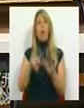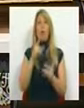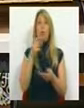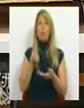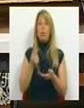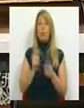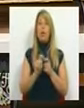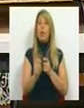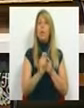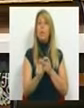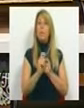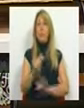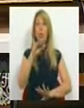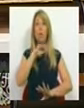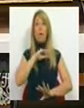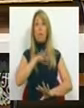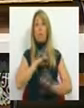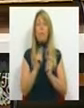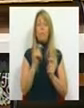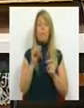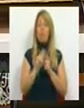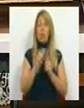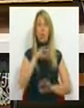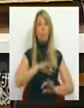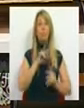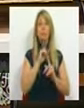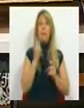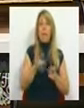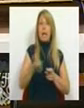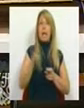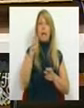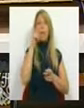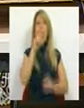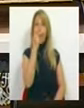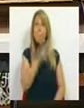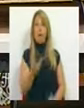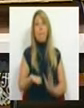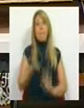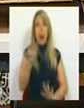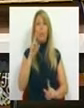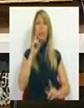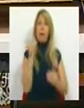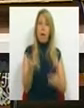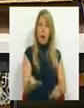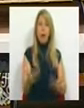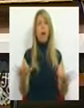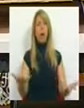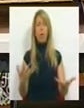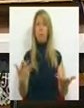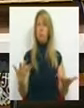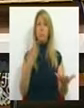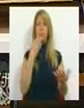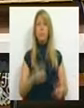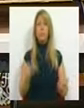os arrendatários mais vulneráveis se encontravam protegidos. Portanto, não se justifica estar agora a reverter uma reforma que é